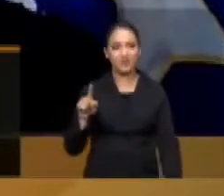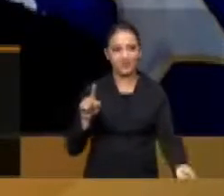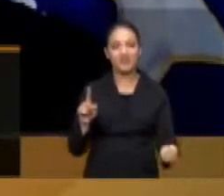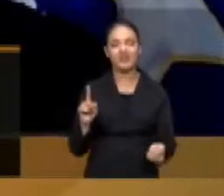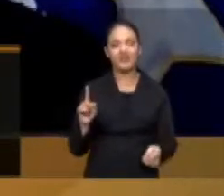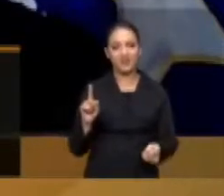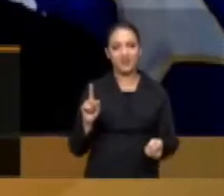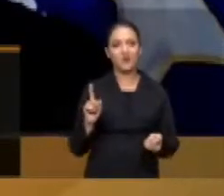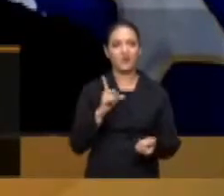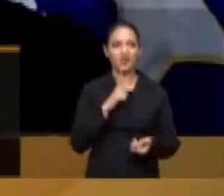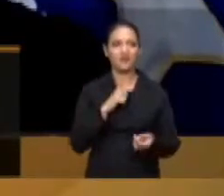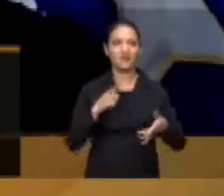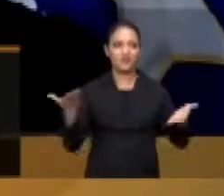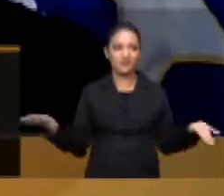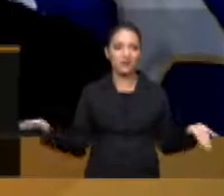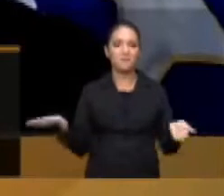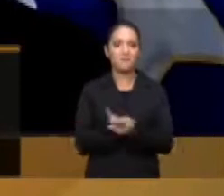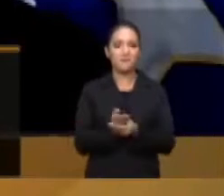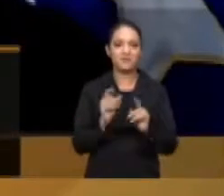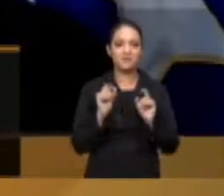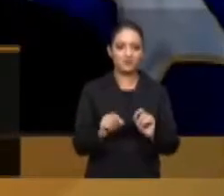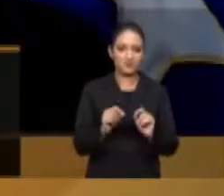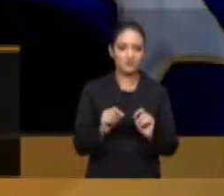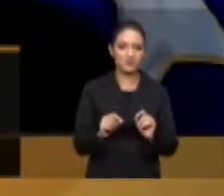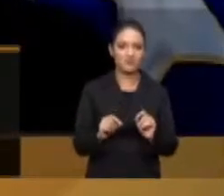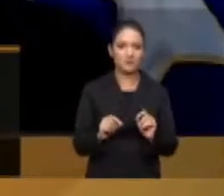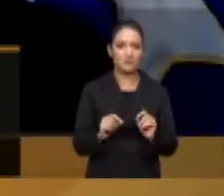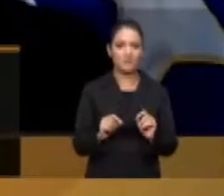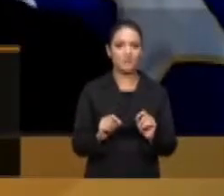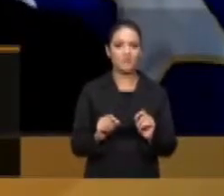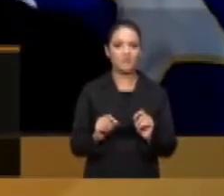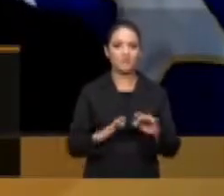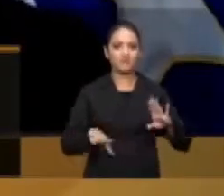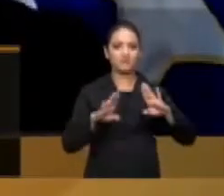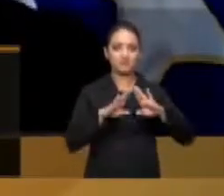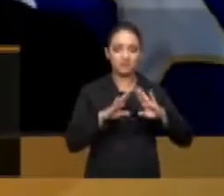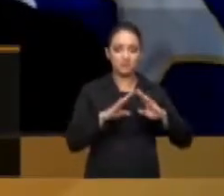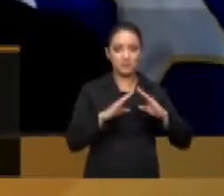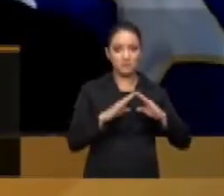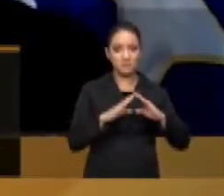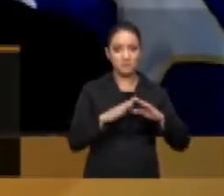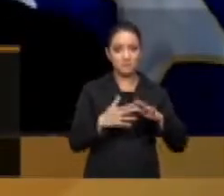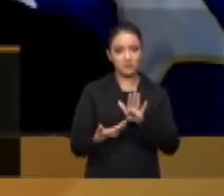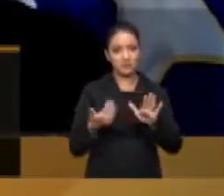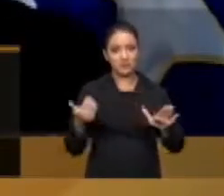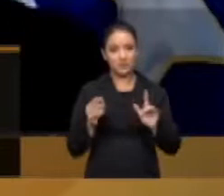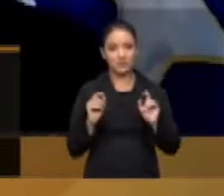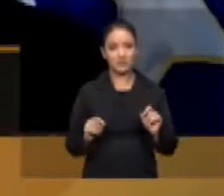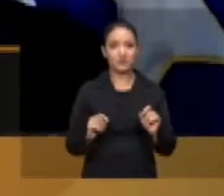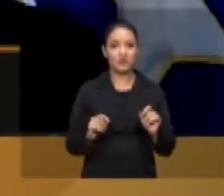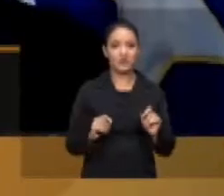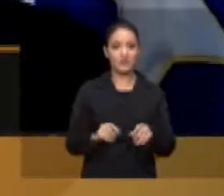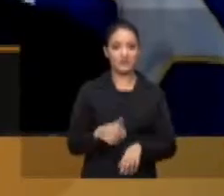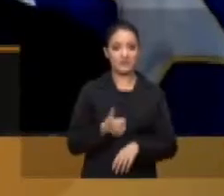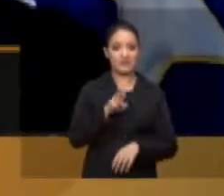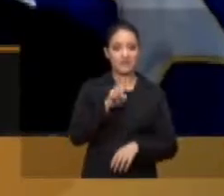equívoco, ajuizou uma ação de desapropriação de imóvel distante a menos de 150 quilômetros